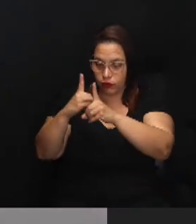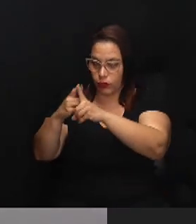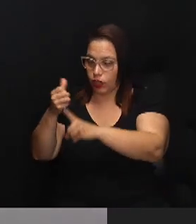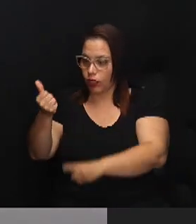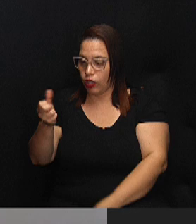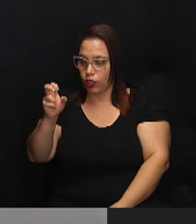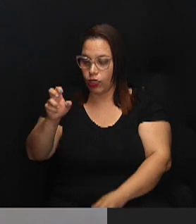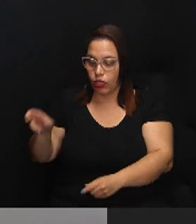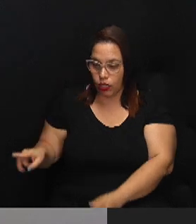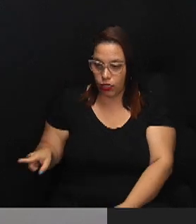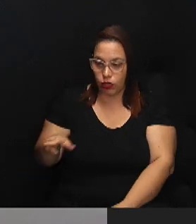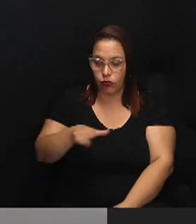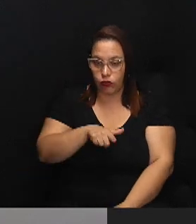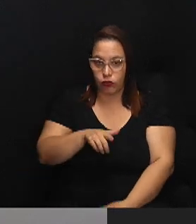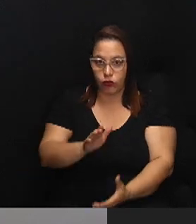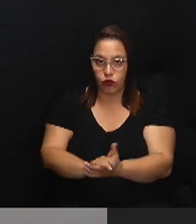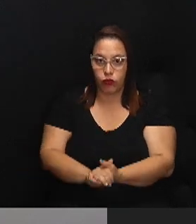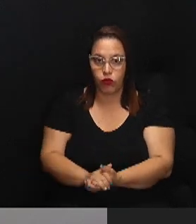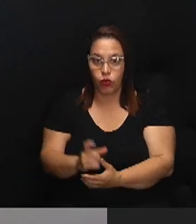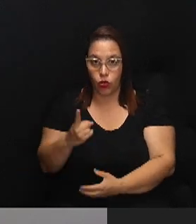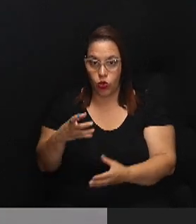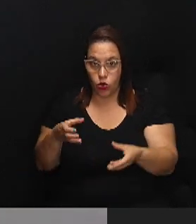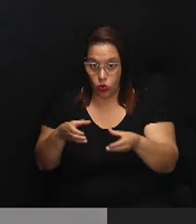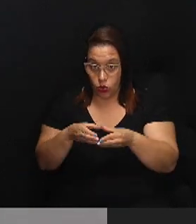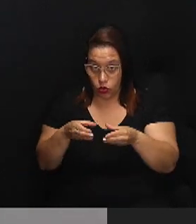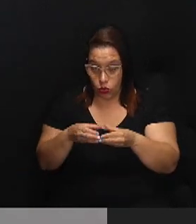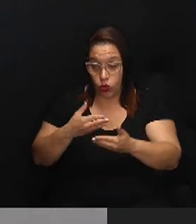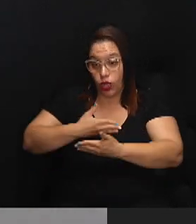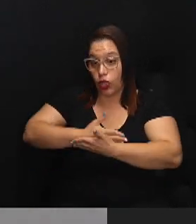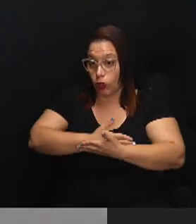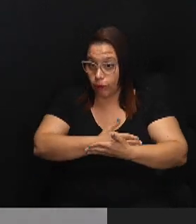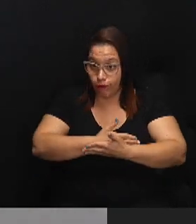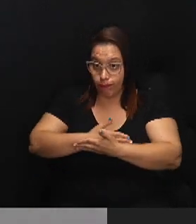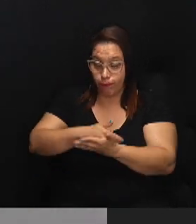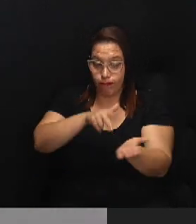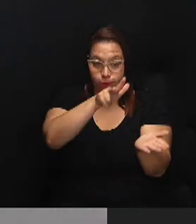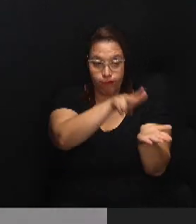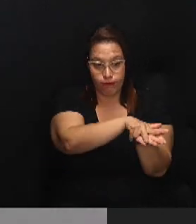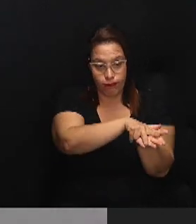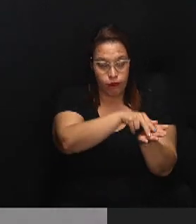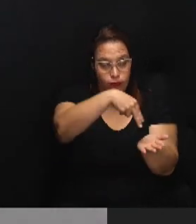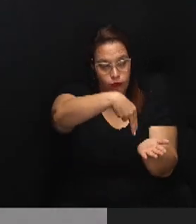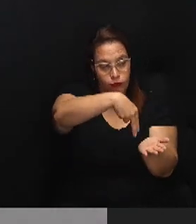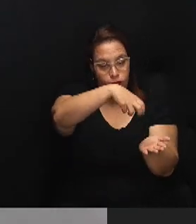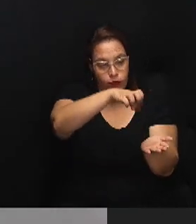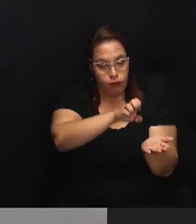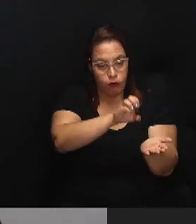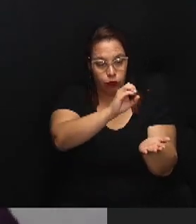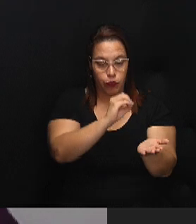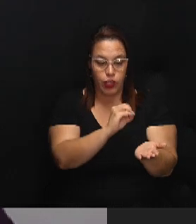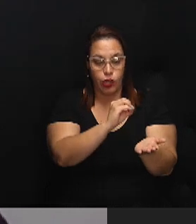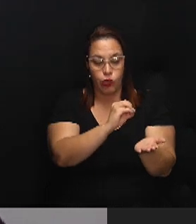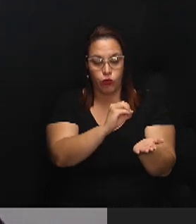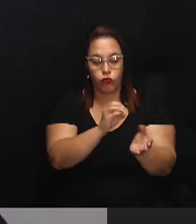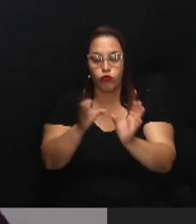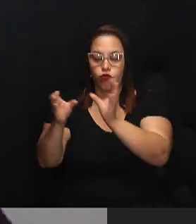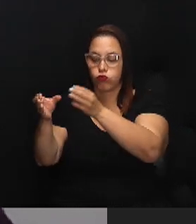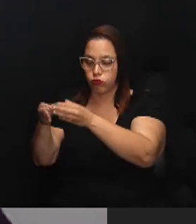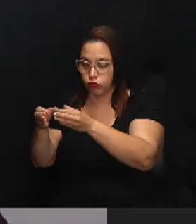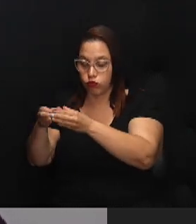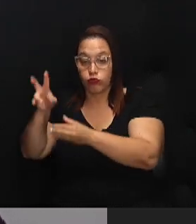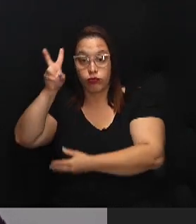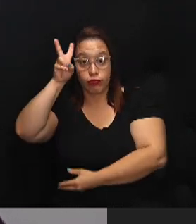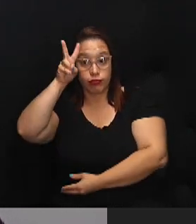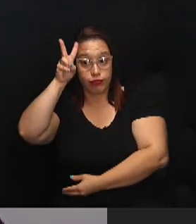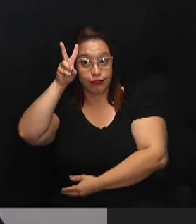quinzenalmente. Um grupo são para famílias que têm seus bebês internados na UTI-NEL, e a gente tem um grupo de histórias